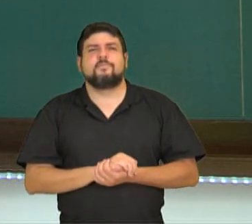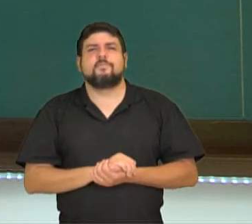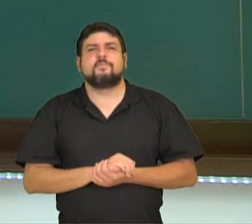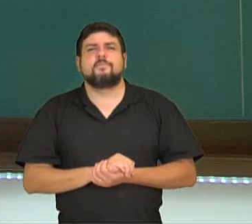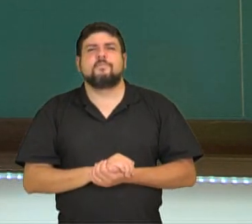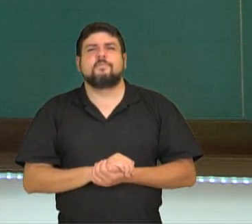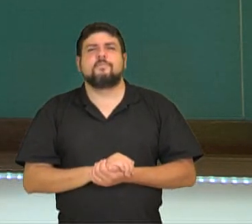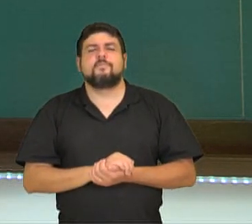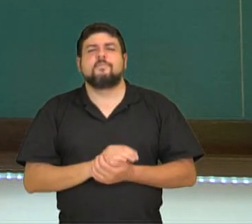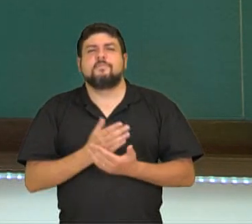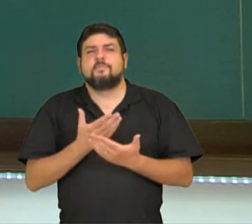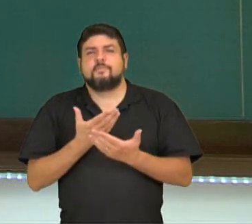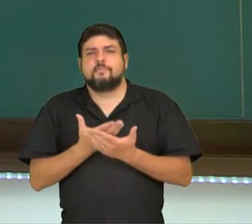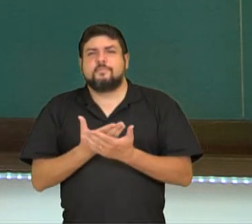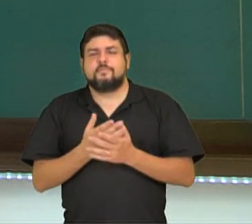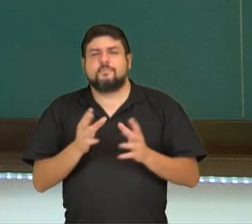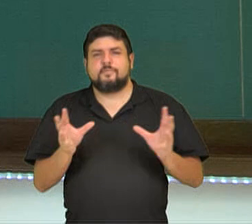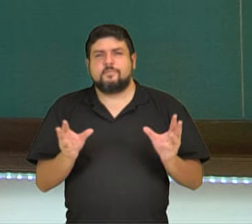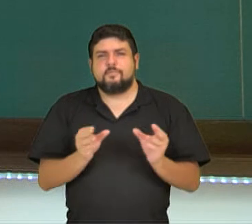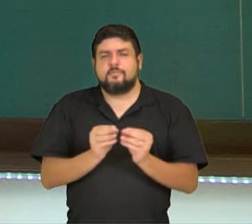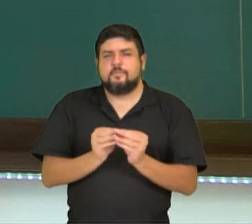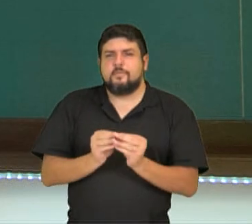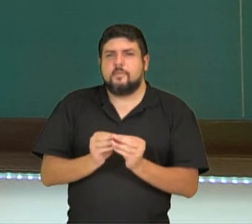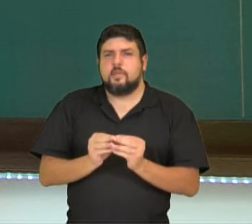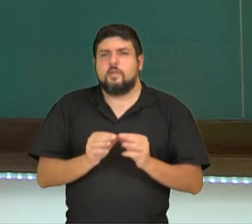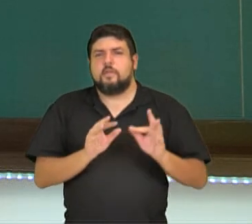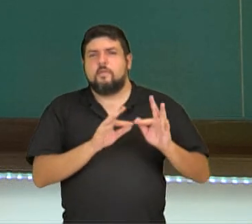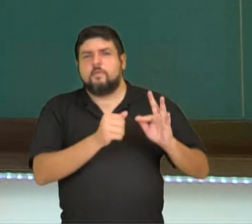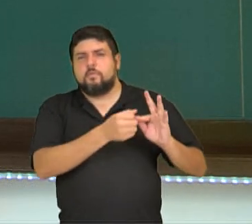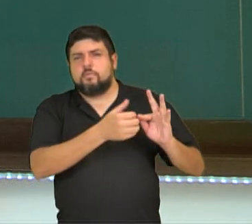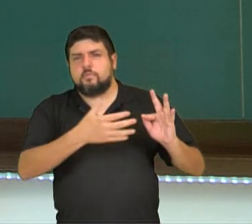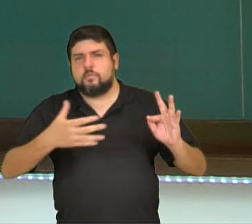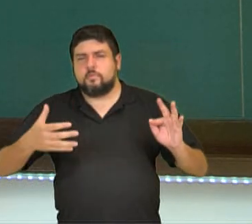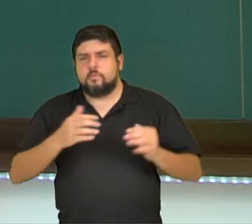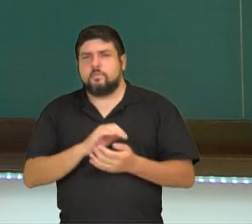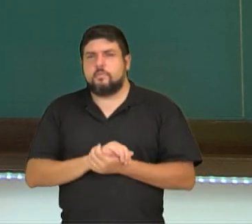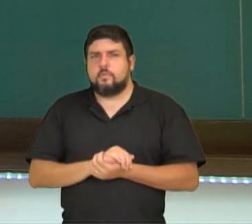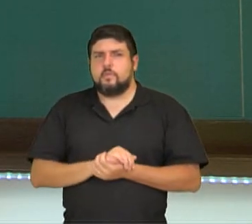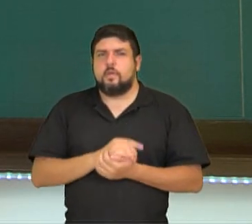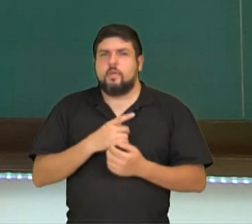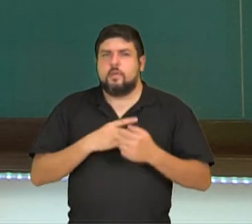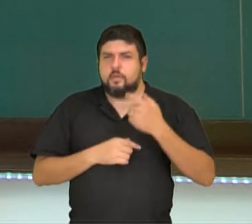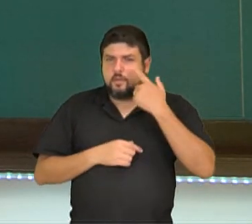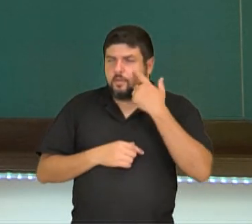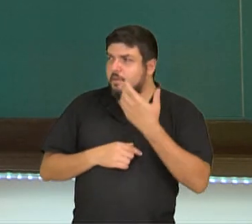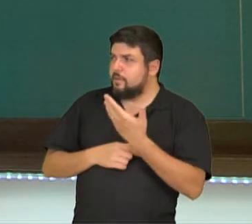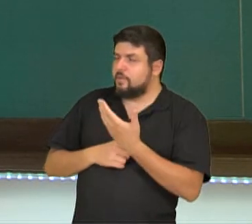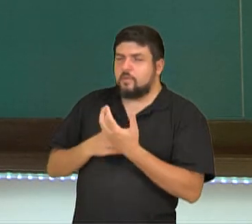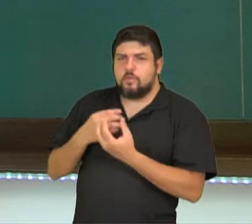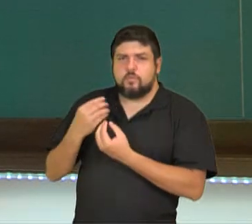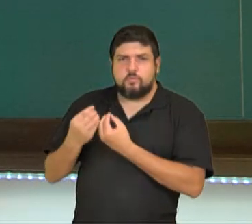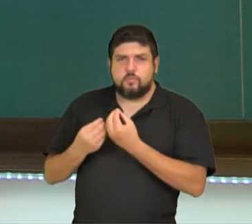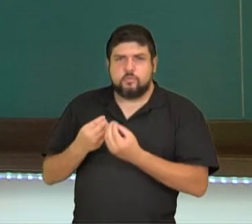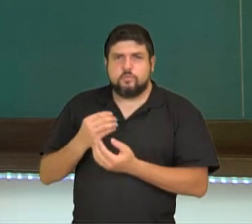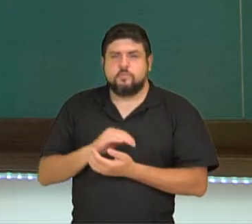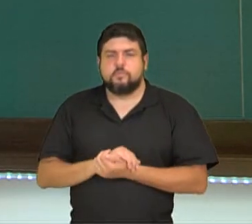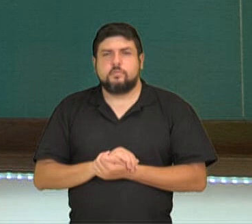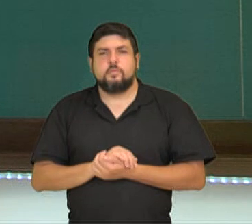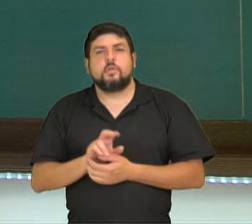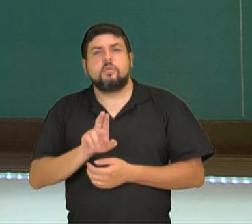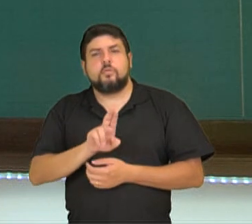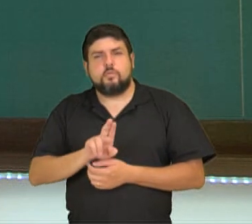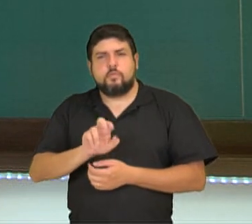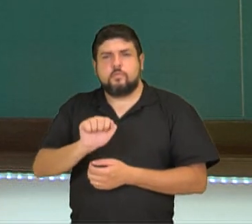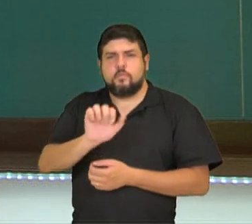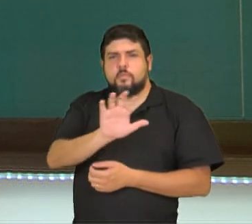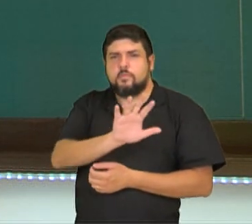Então, o que nós vimos hoje, gente? Fatoração, ok? E nós temos aqui a demonstração geométrica de como é que isso acontece. Nós trabalhamos muito com área,